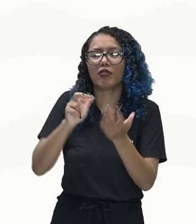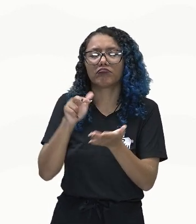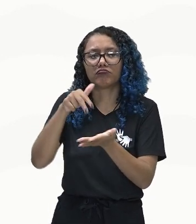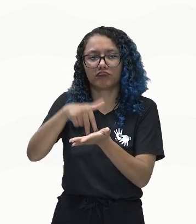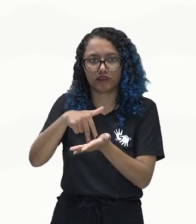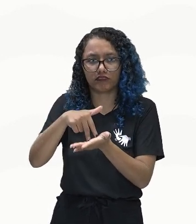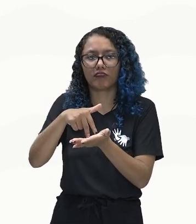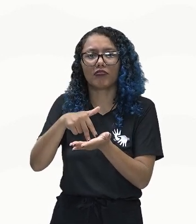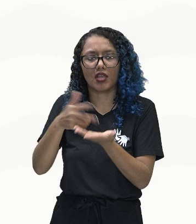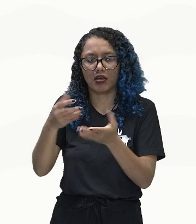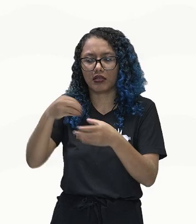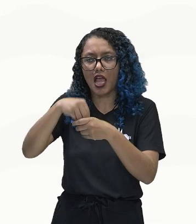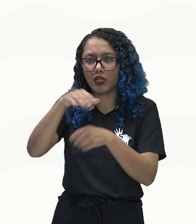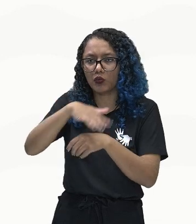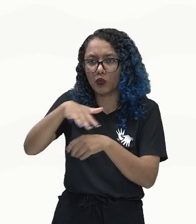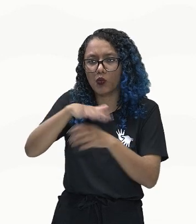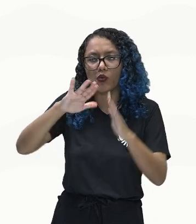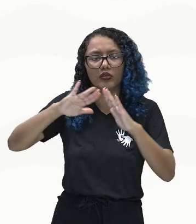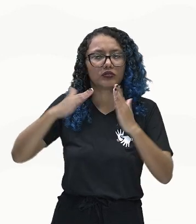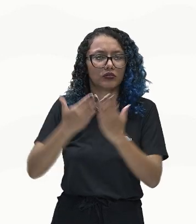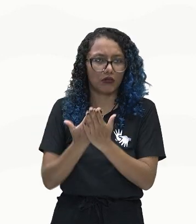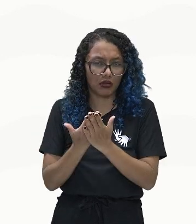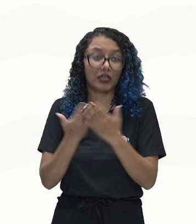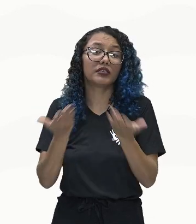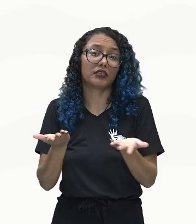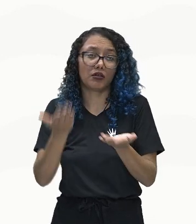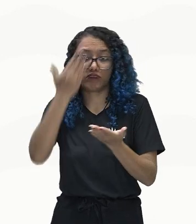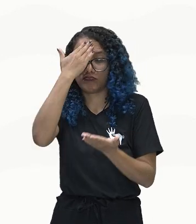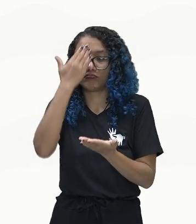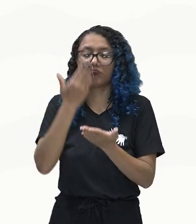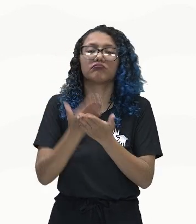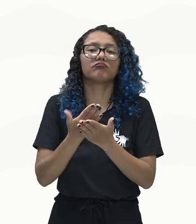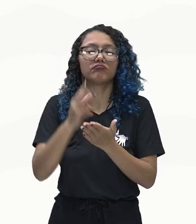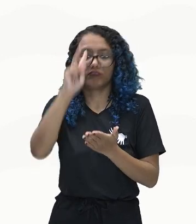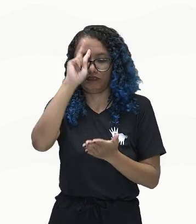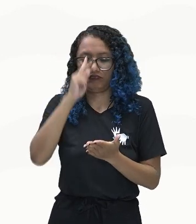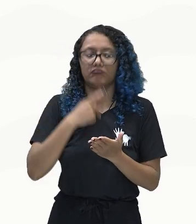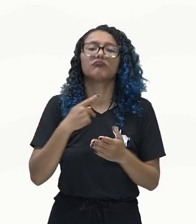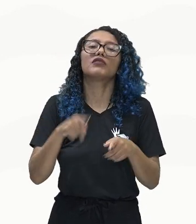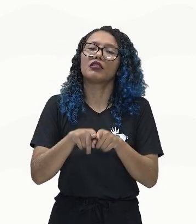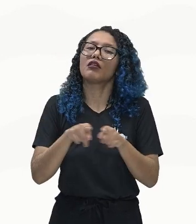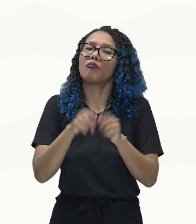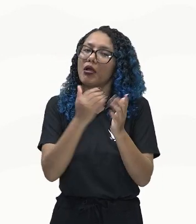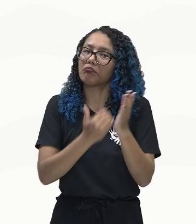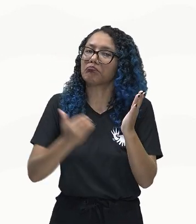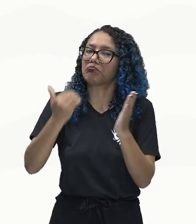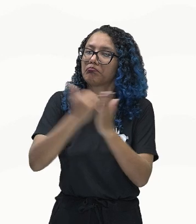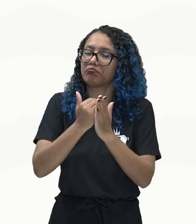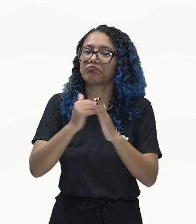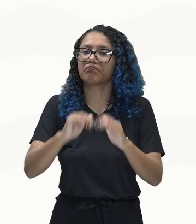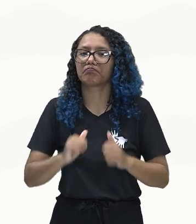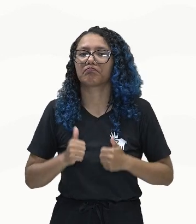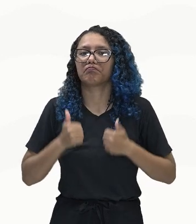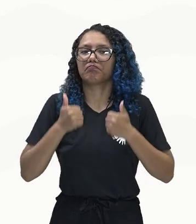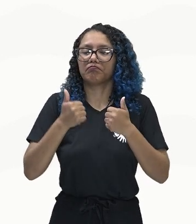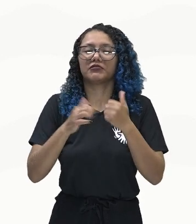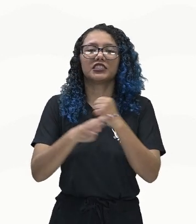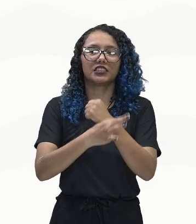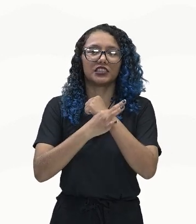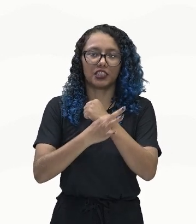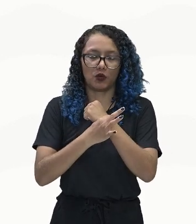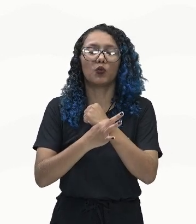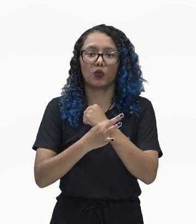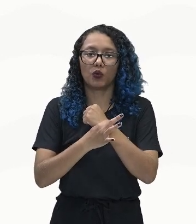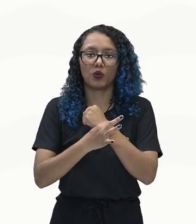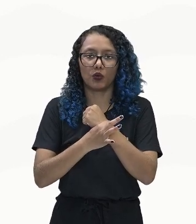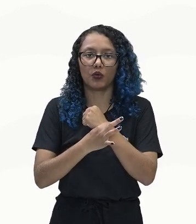protagonismo no ambiente escolar, sua autoconfiança também, né, tende a aumentar. E ele vai, a partir daí, né, essa motivação